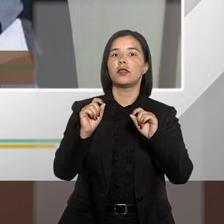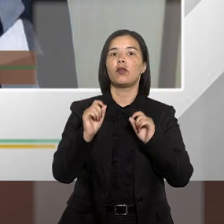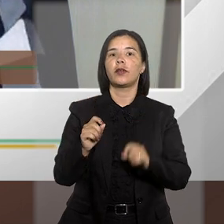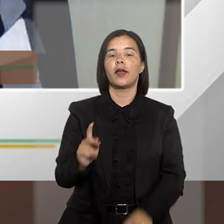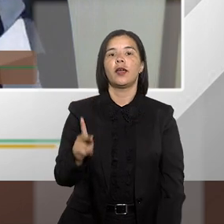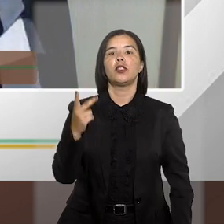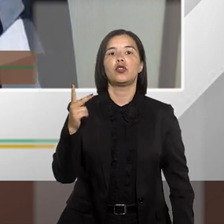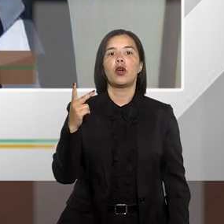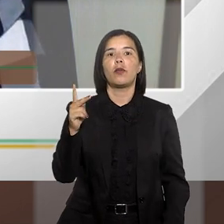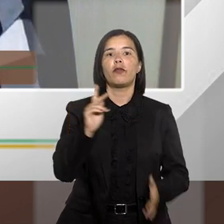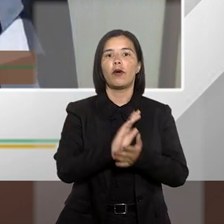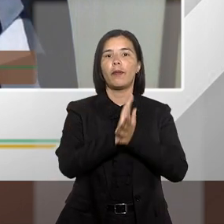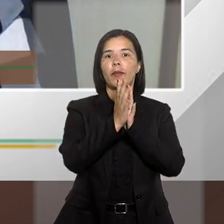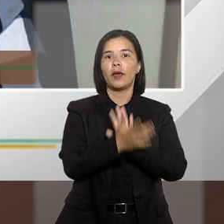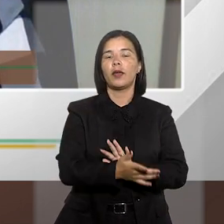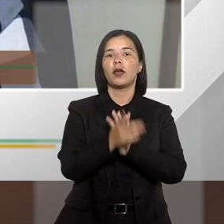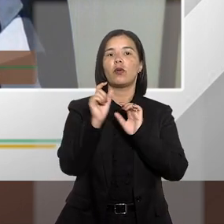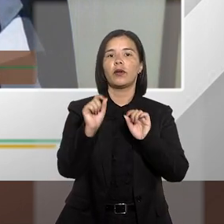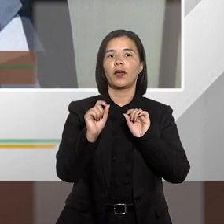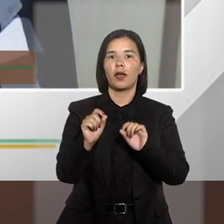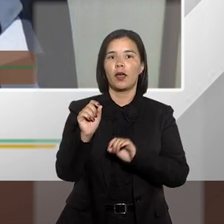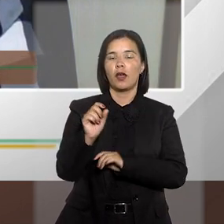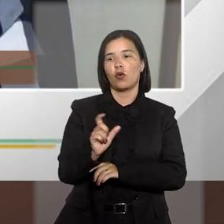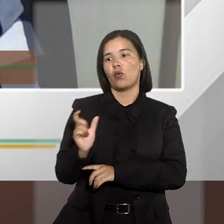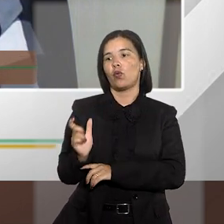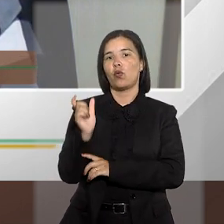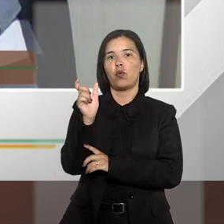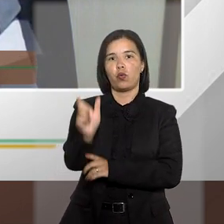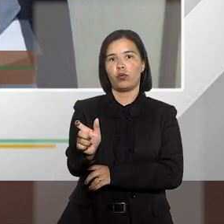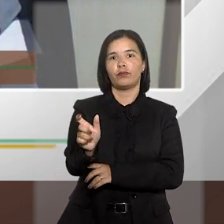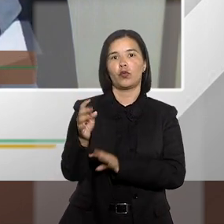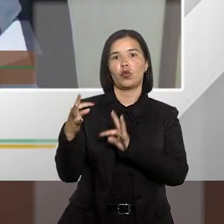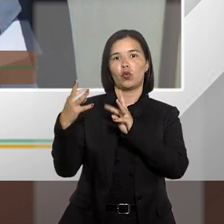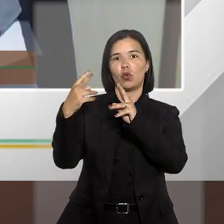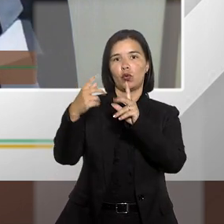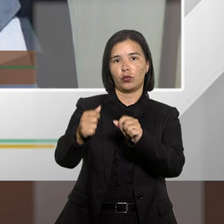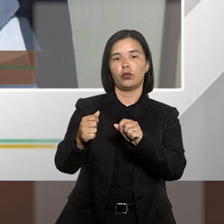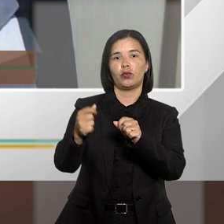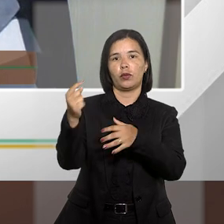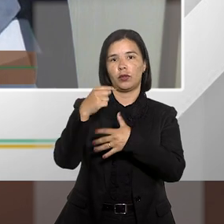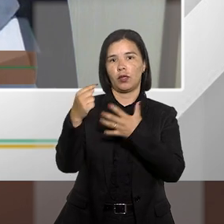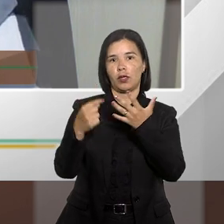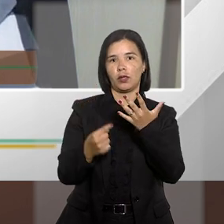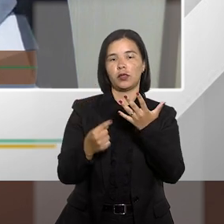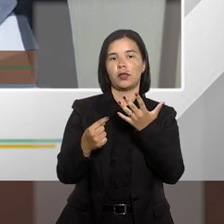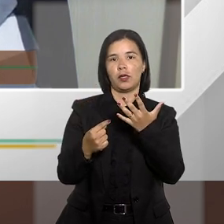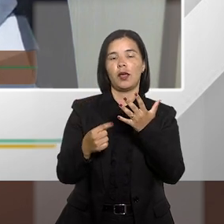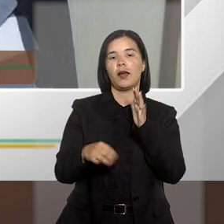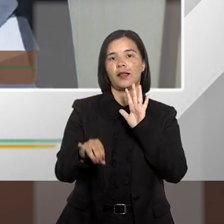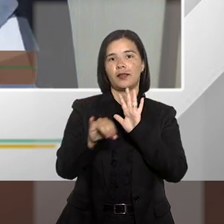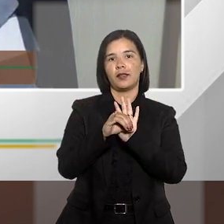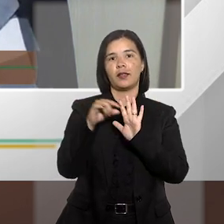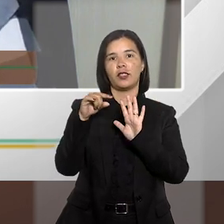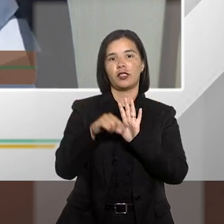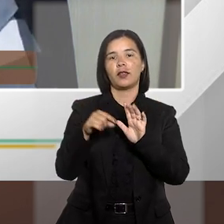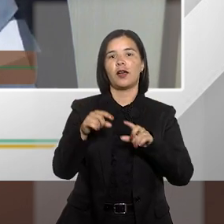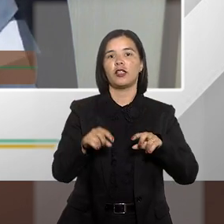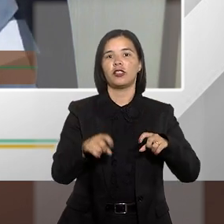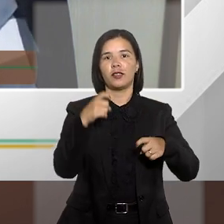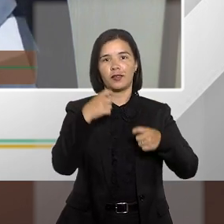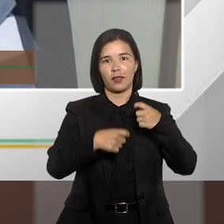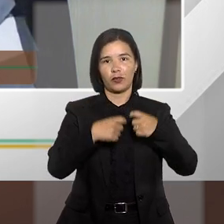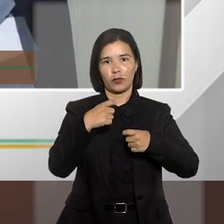termo muito técnico era um termo que era, abarcava todas as expressões, né? Todas as identidades e orientações sexuais.